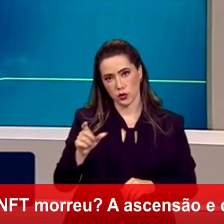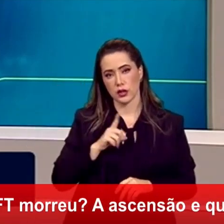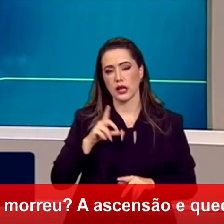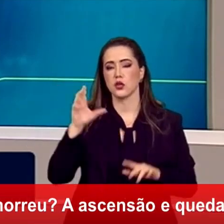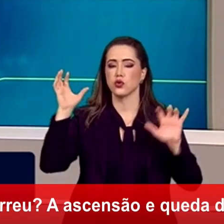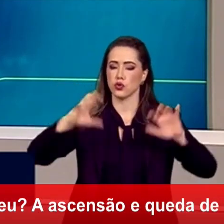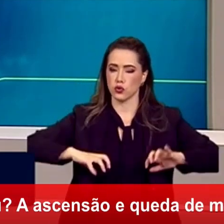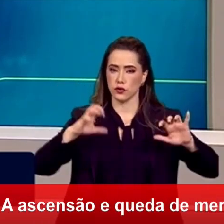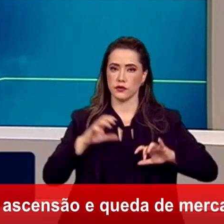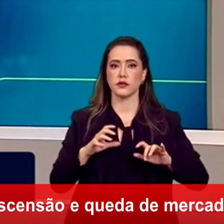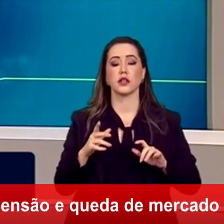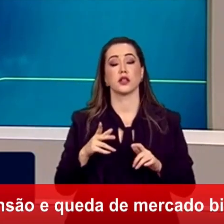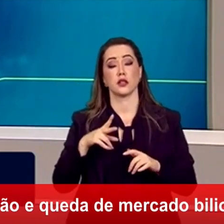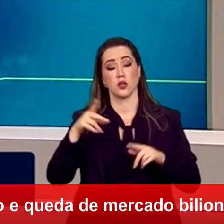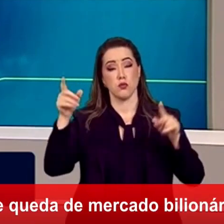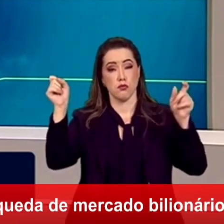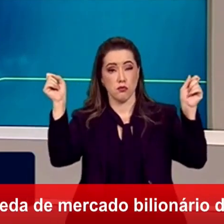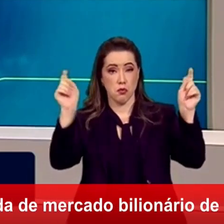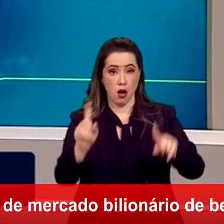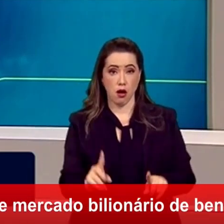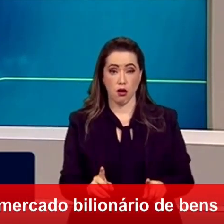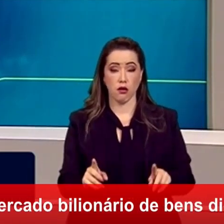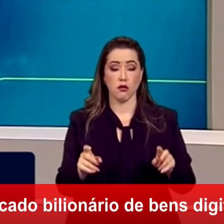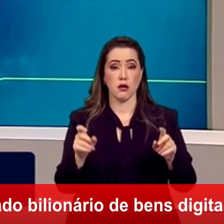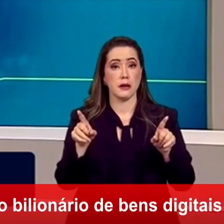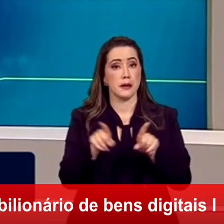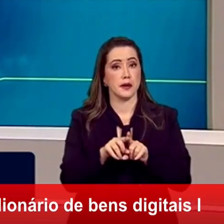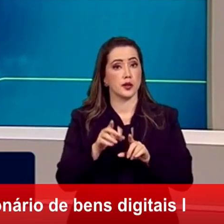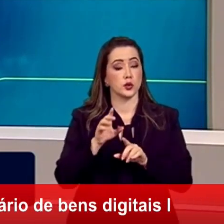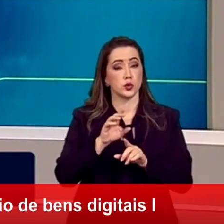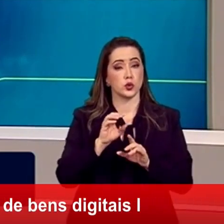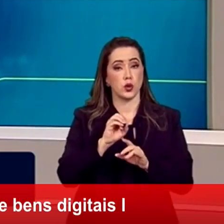com pancadas e trovoadas aqui, então, desde o oeste